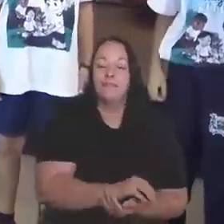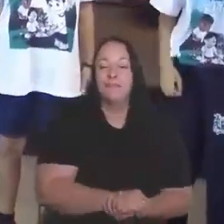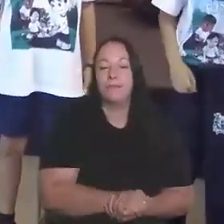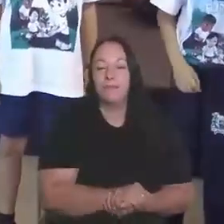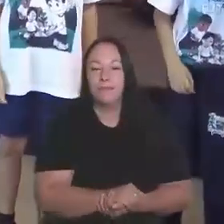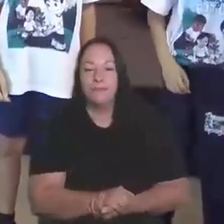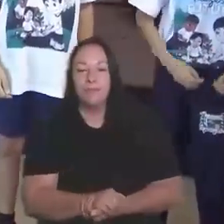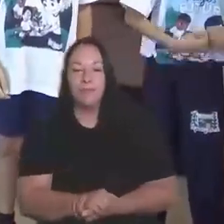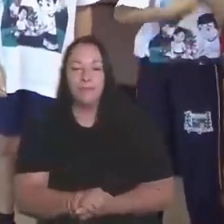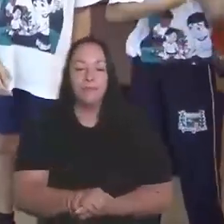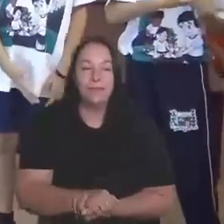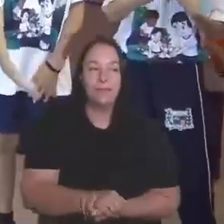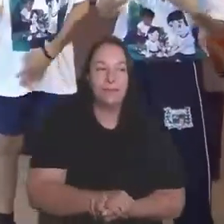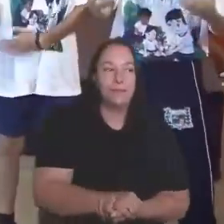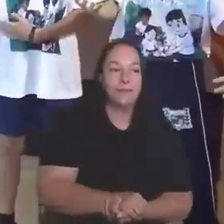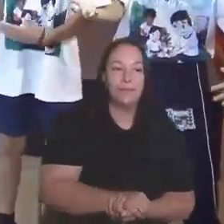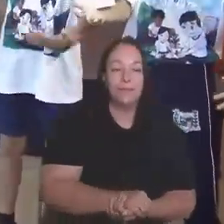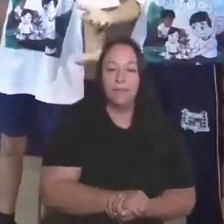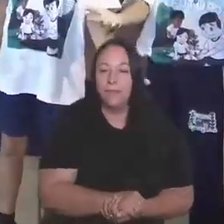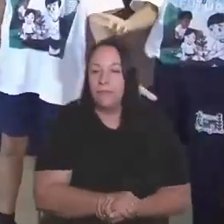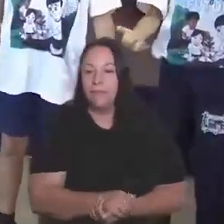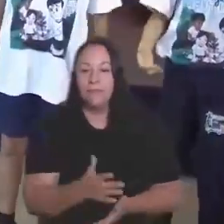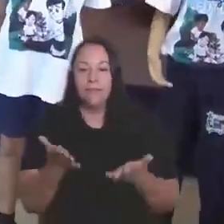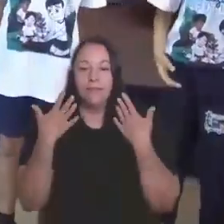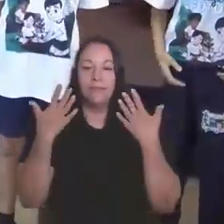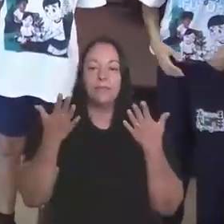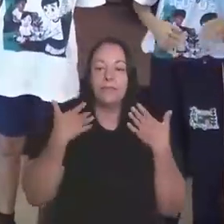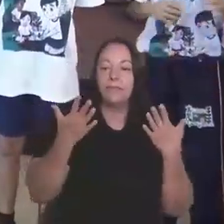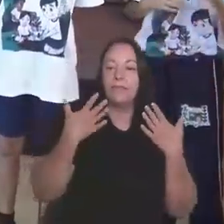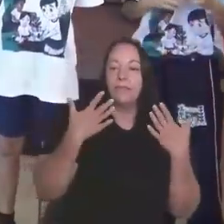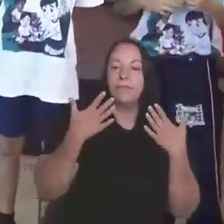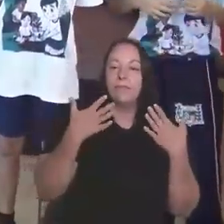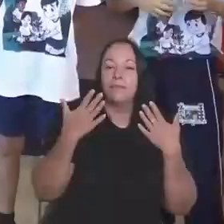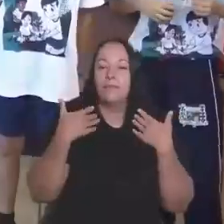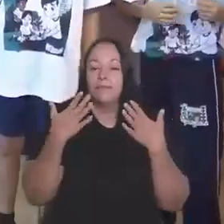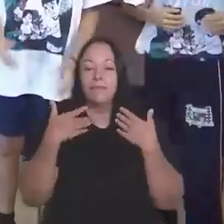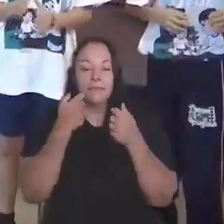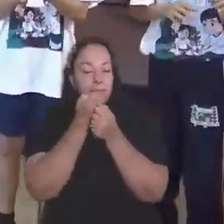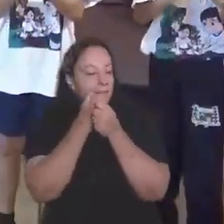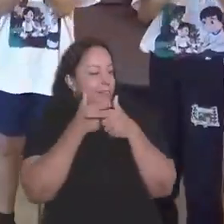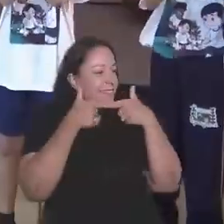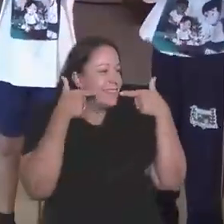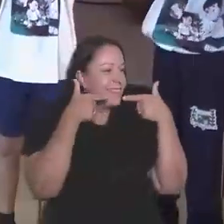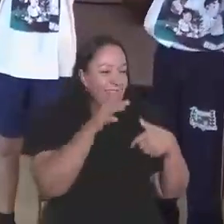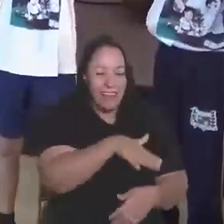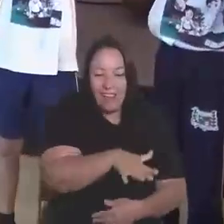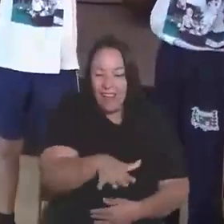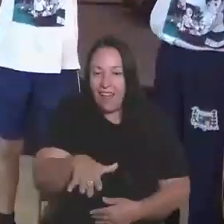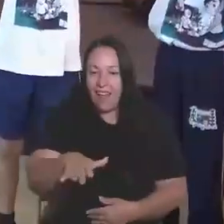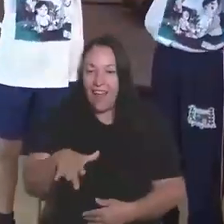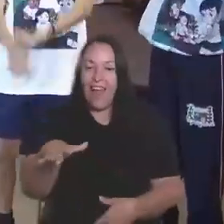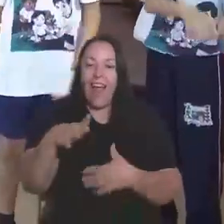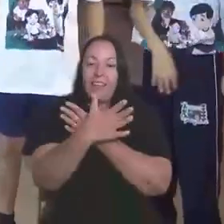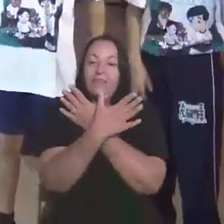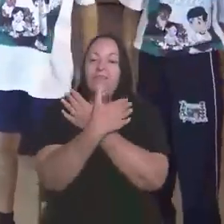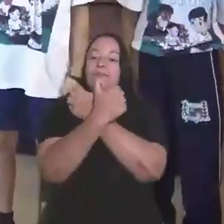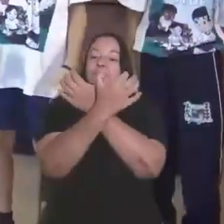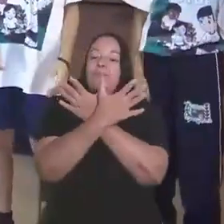hoje onde havia só cinza e calor, tem riso de criança, tem